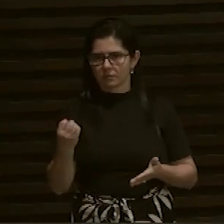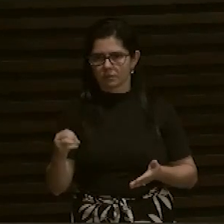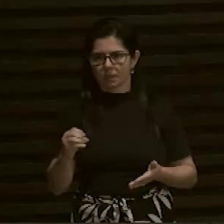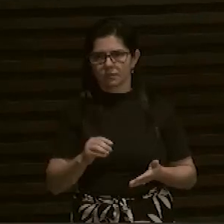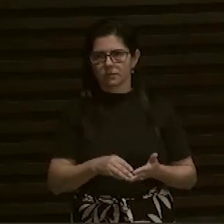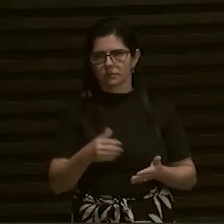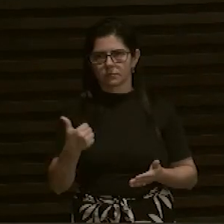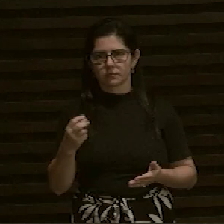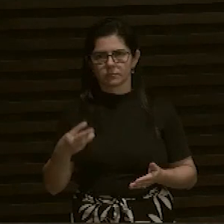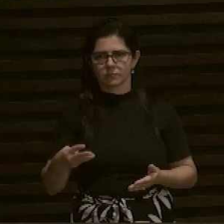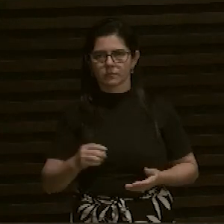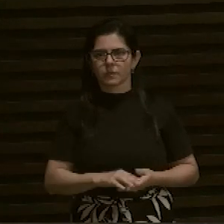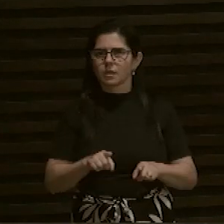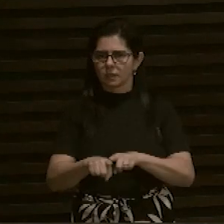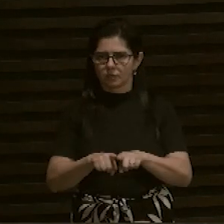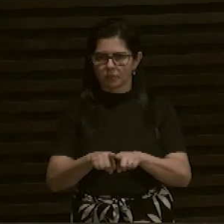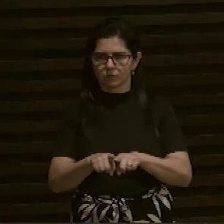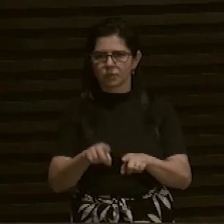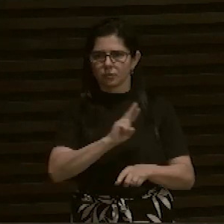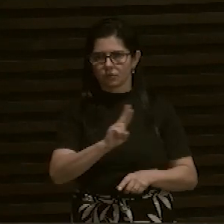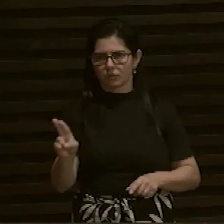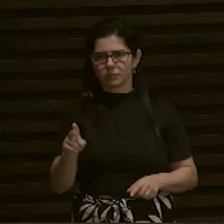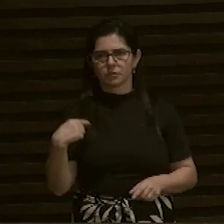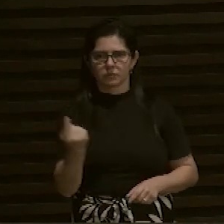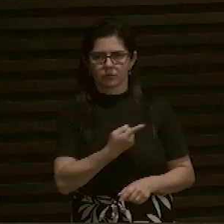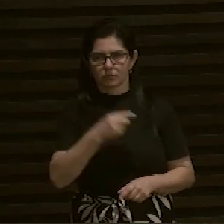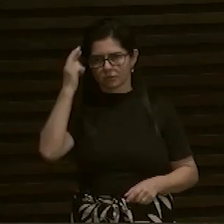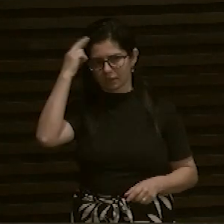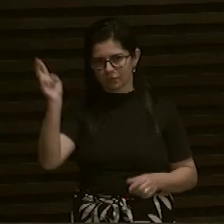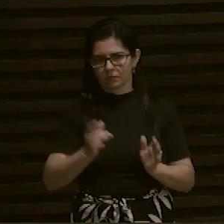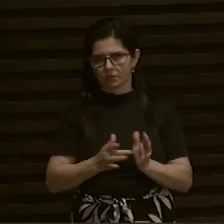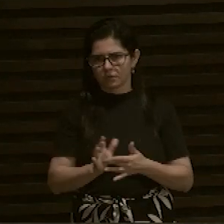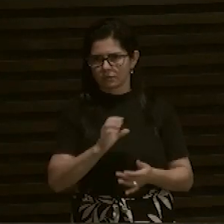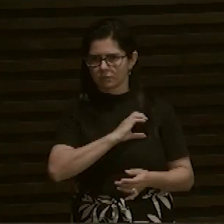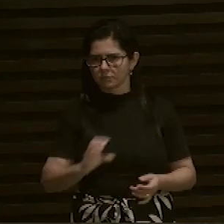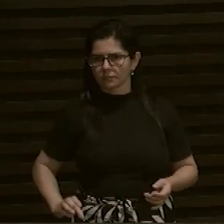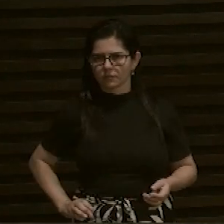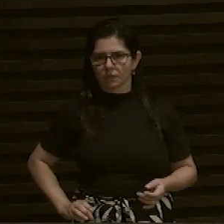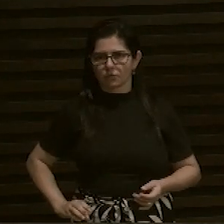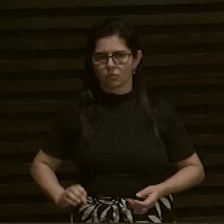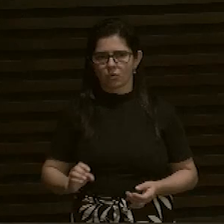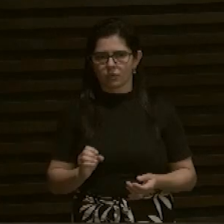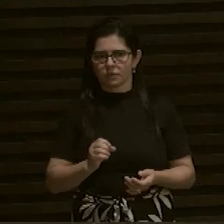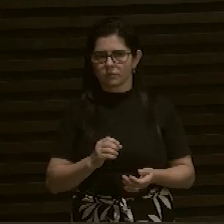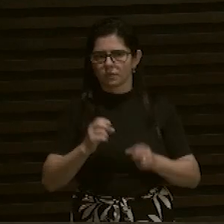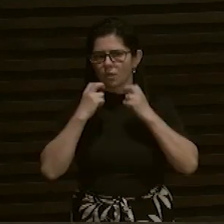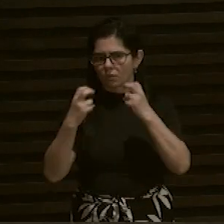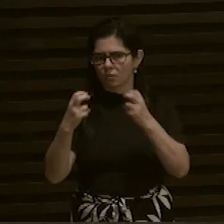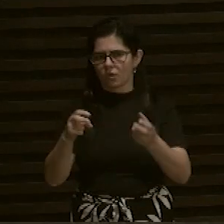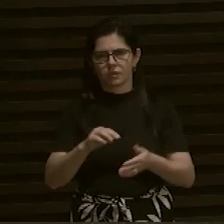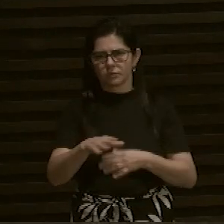Irmãos, em nome de nosso Senhor Jesus Cristo, suplico a todos vocês que concordem uns com os outros no que falam, para que não